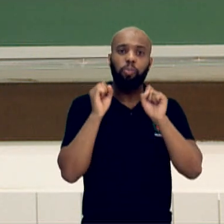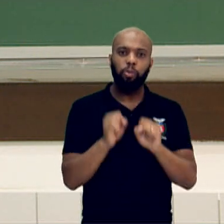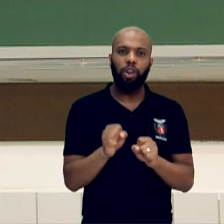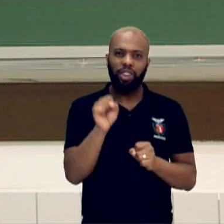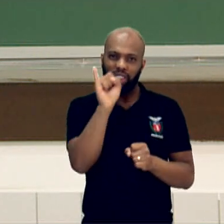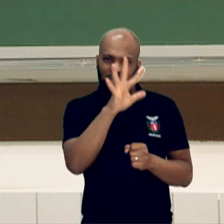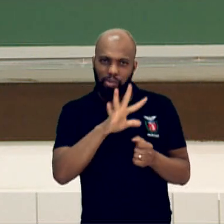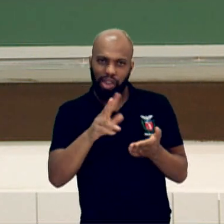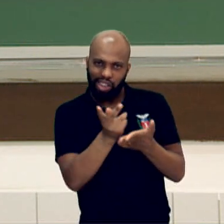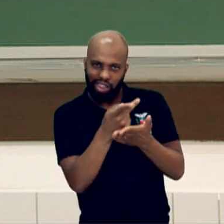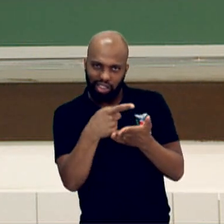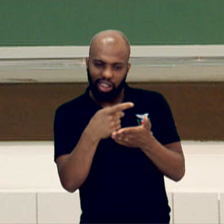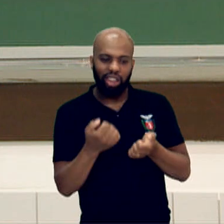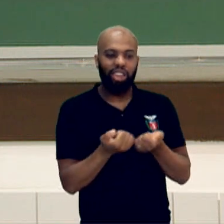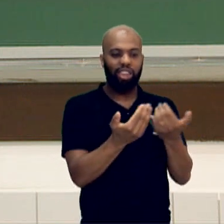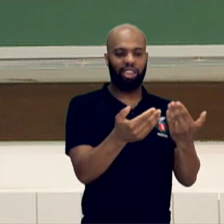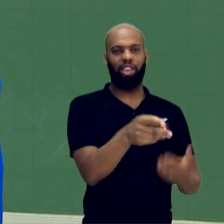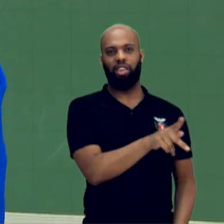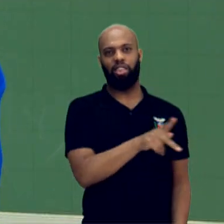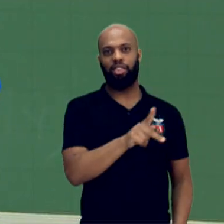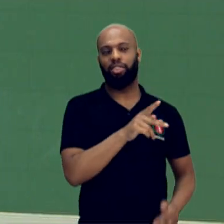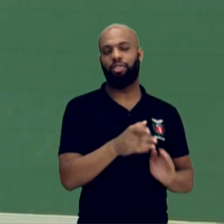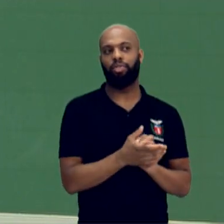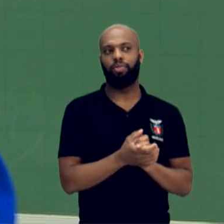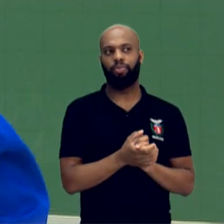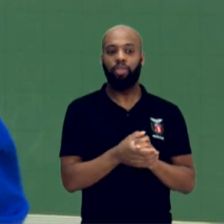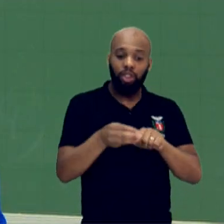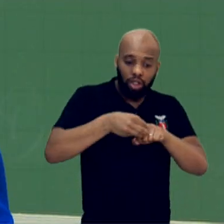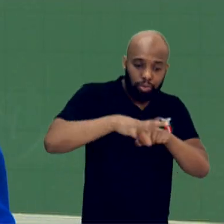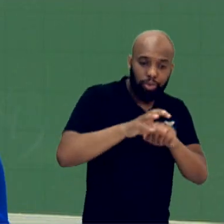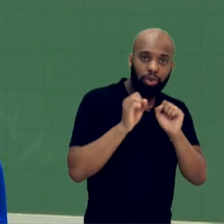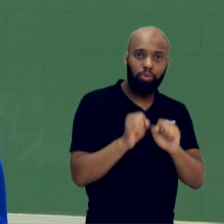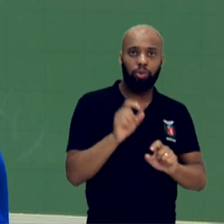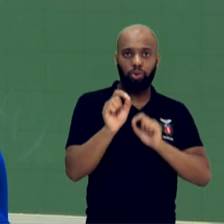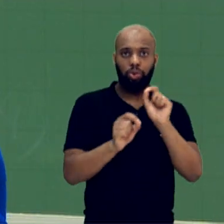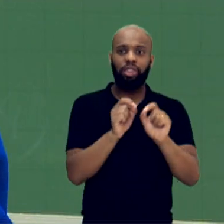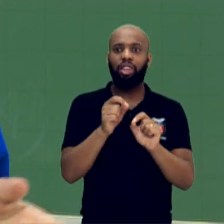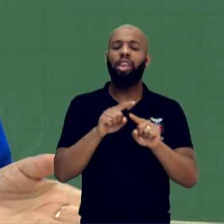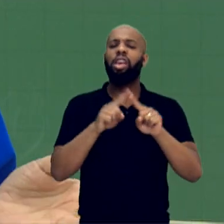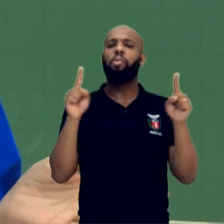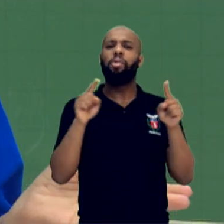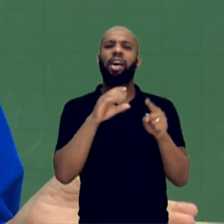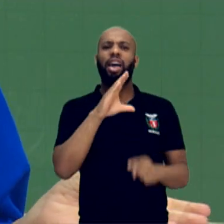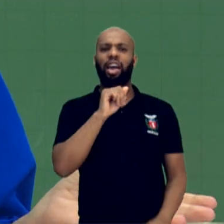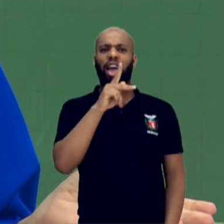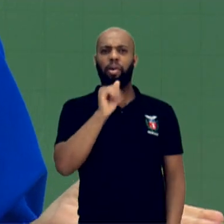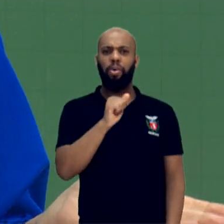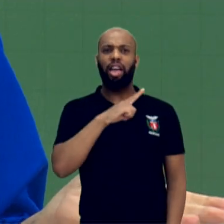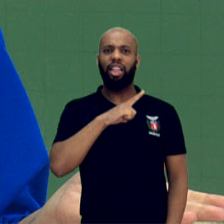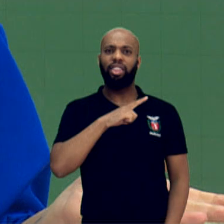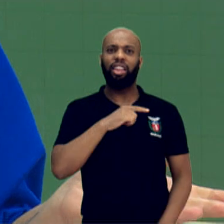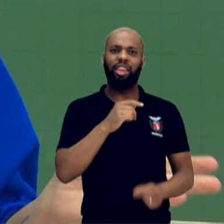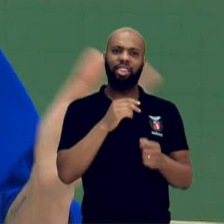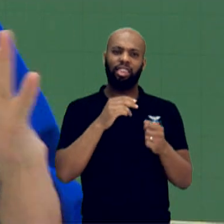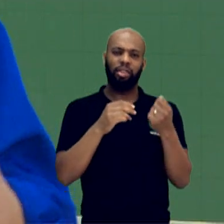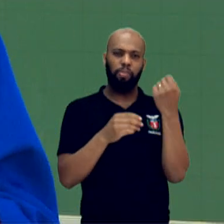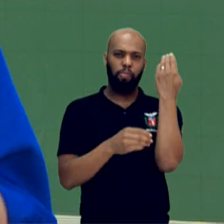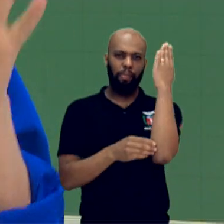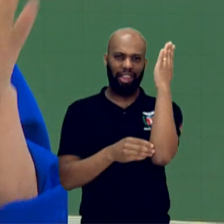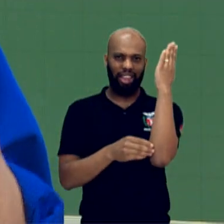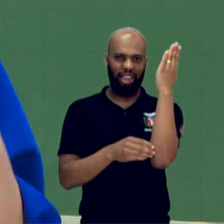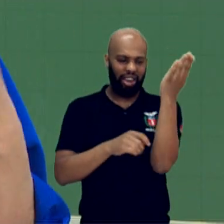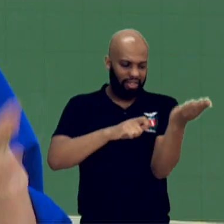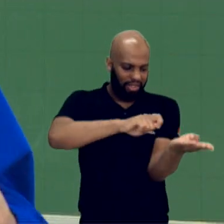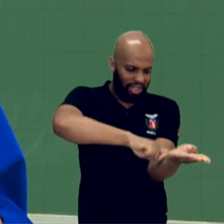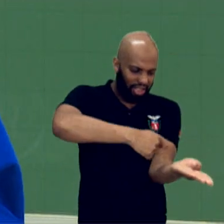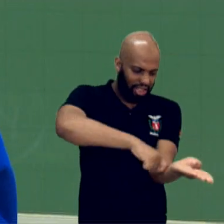ao seu professor. O que eu posso dar de sugestão para vocês? Ai, mas a capa do cordel tem a xilogravura, a professora disse que é uma